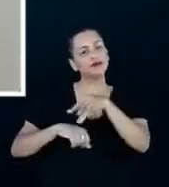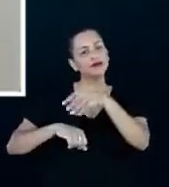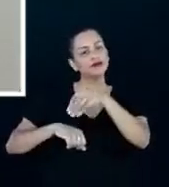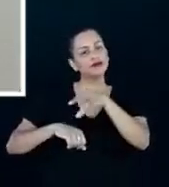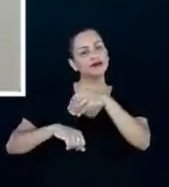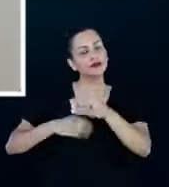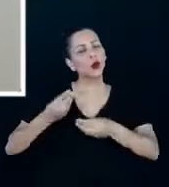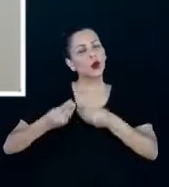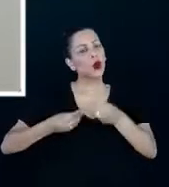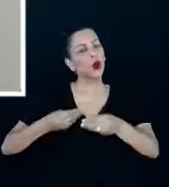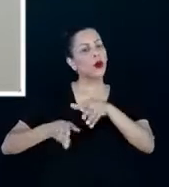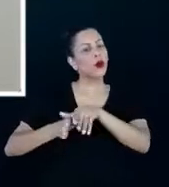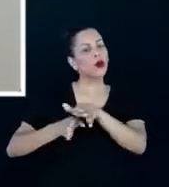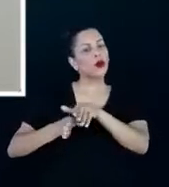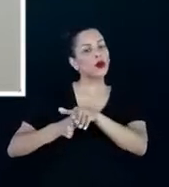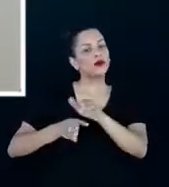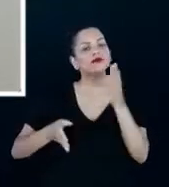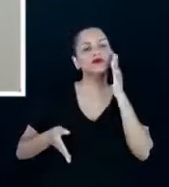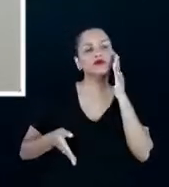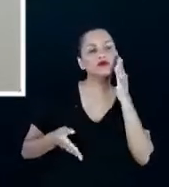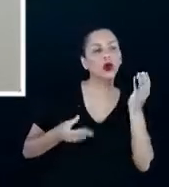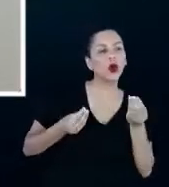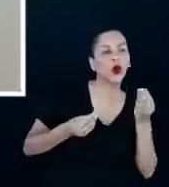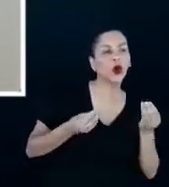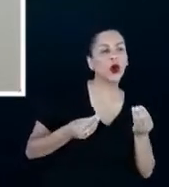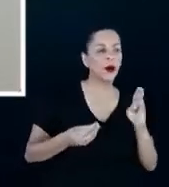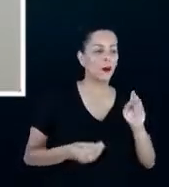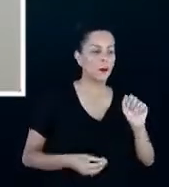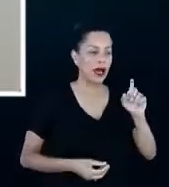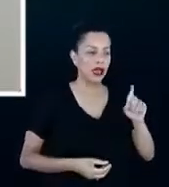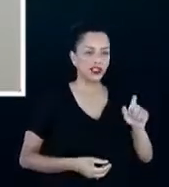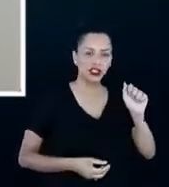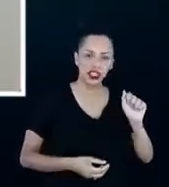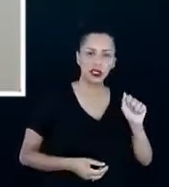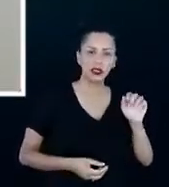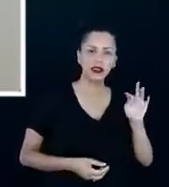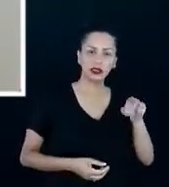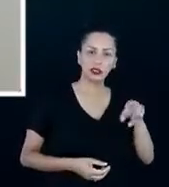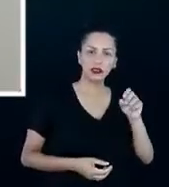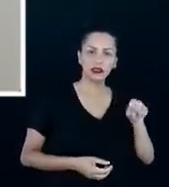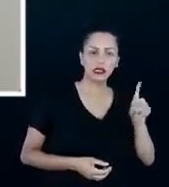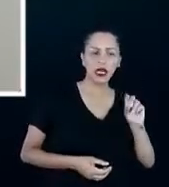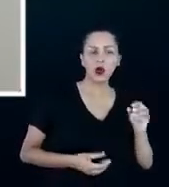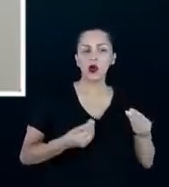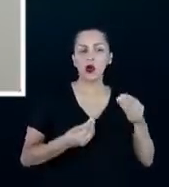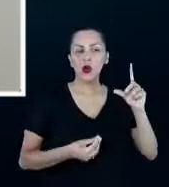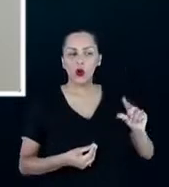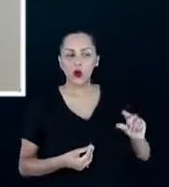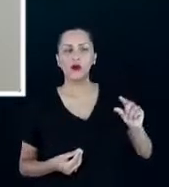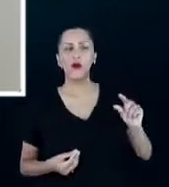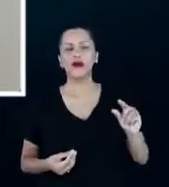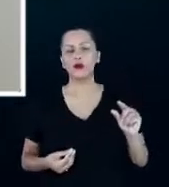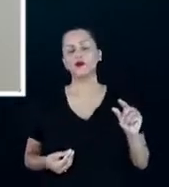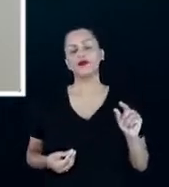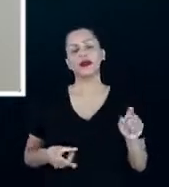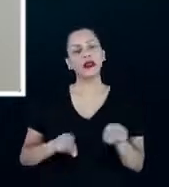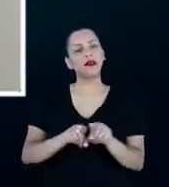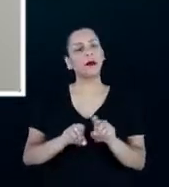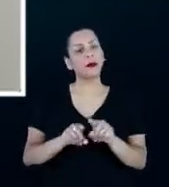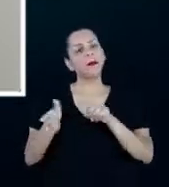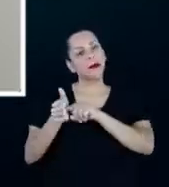ver como fazer para baixa tensão, né, ou abaixo de 500 kV, e além disso, estamos aguardando também, claro, o